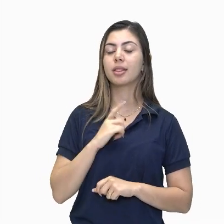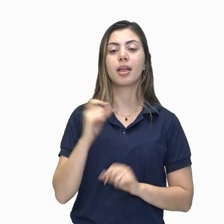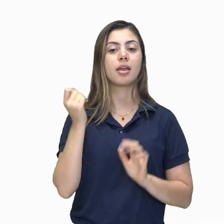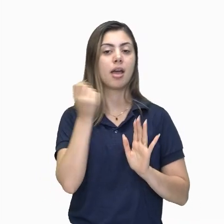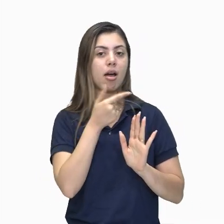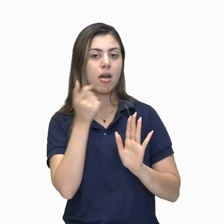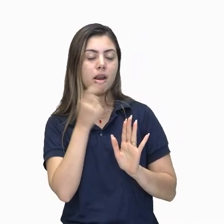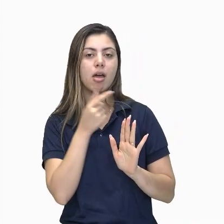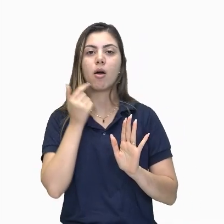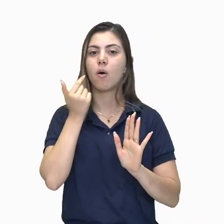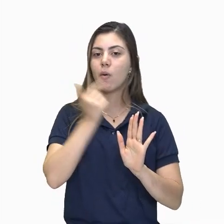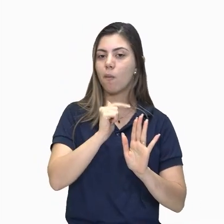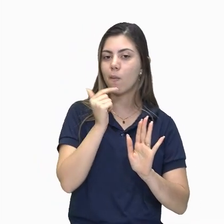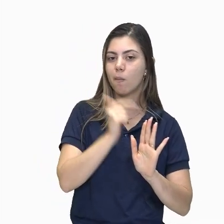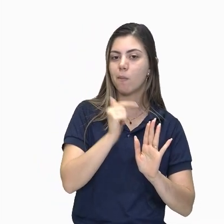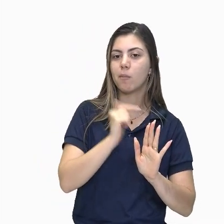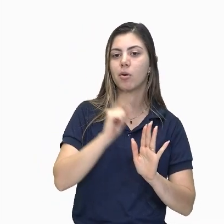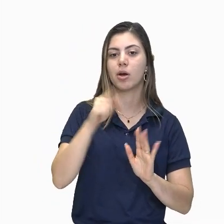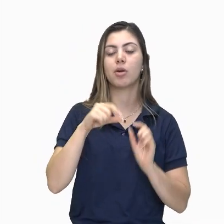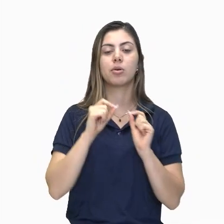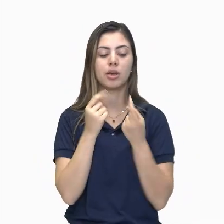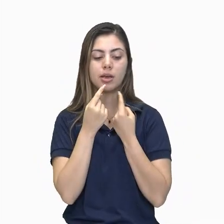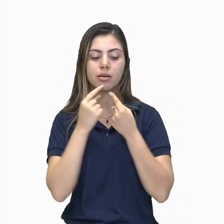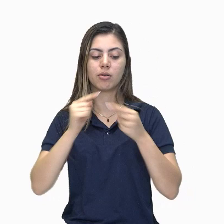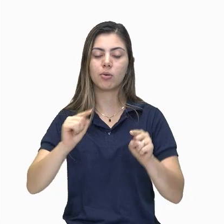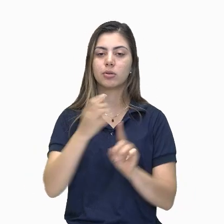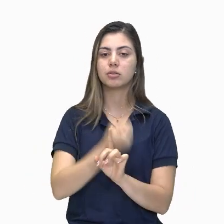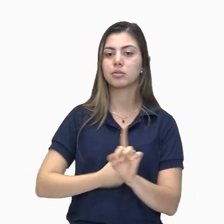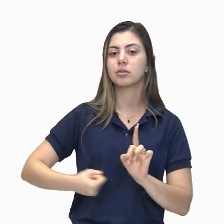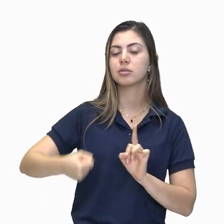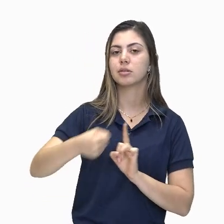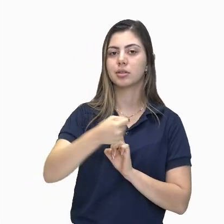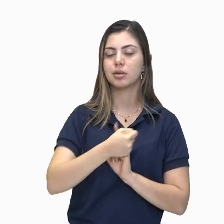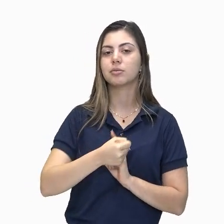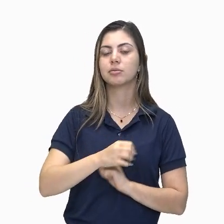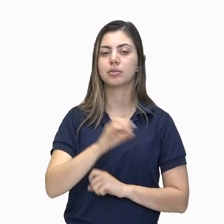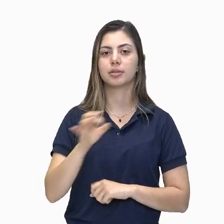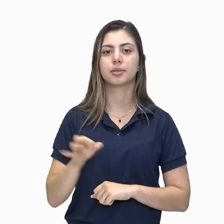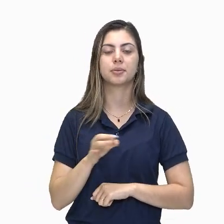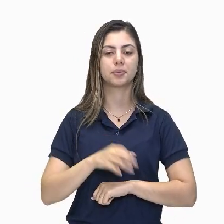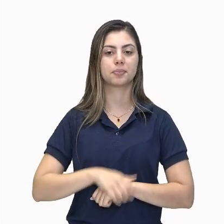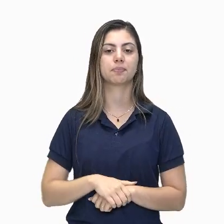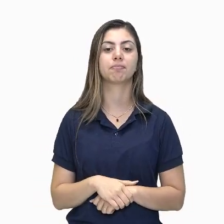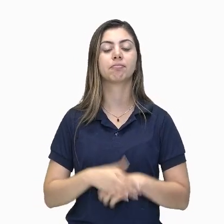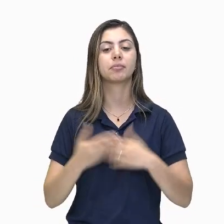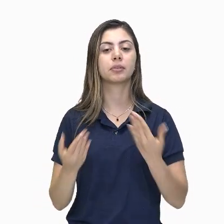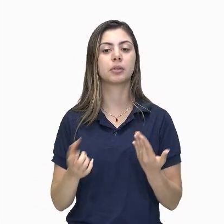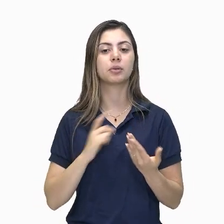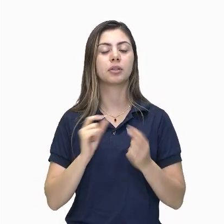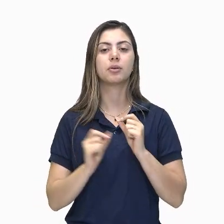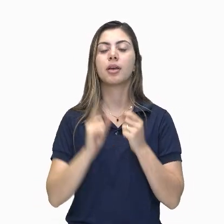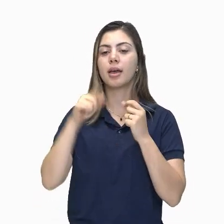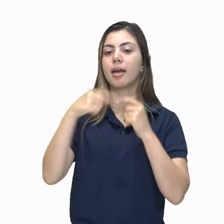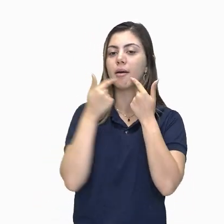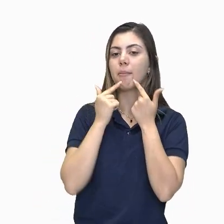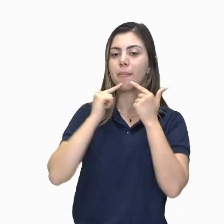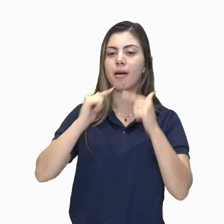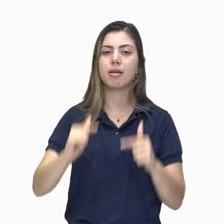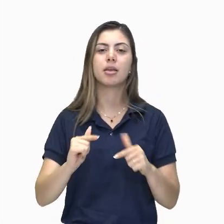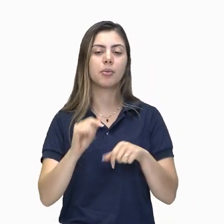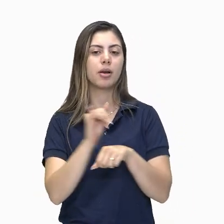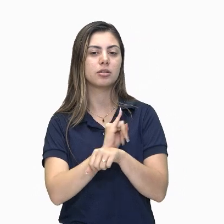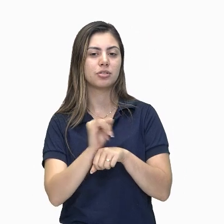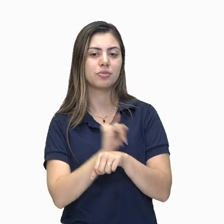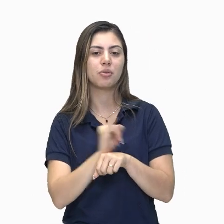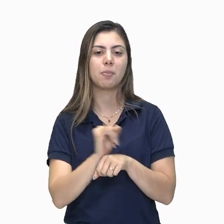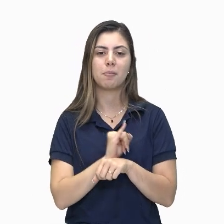o humor como ferramentas de crítica social, então ele critica a partir do humor e da ironia, e essa linguagem coloquial e despojada, que como vocês podem